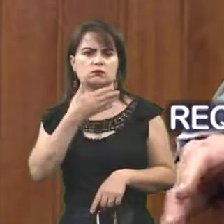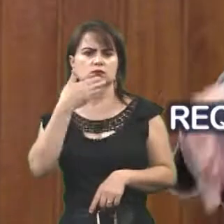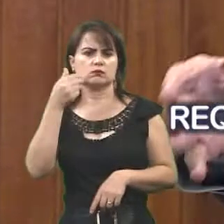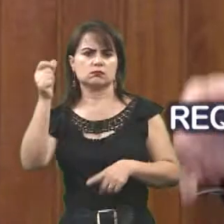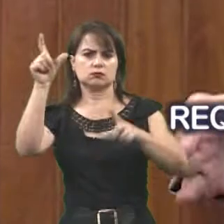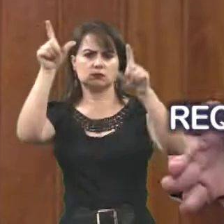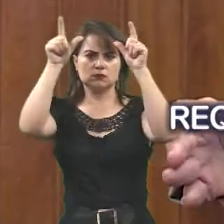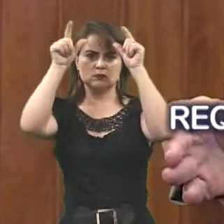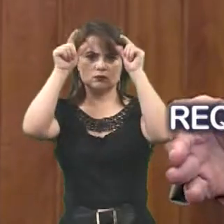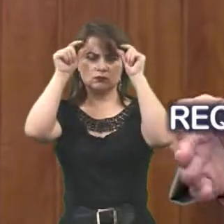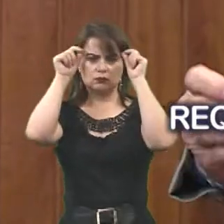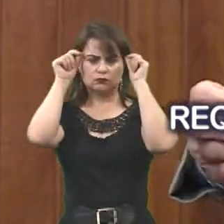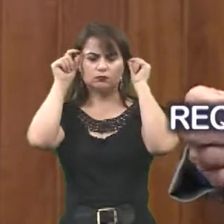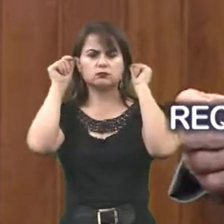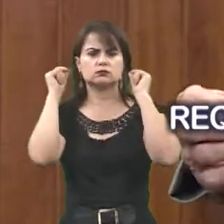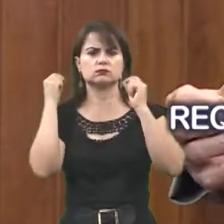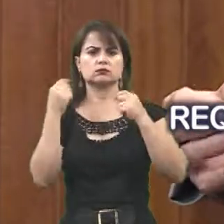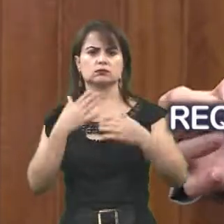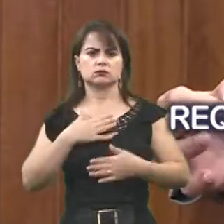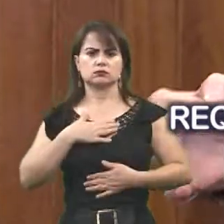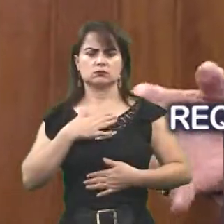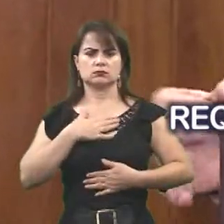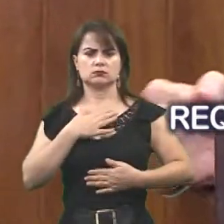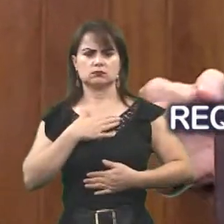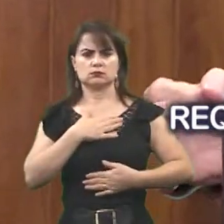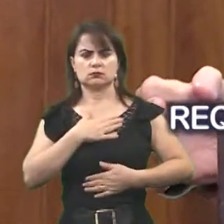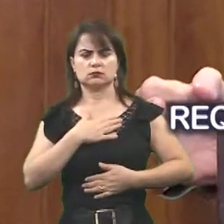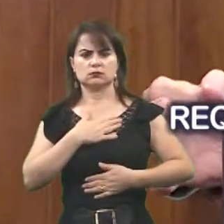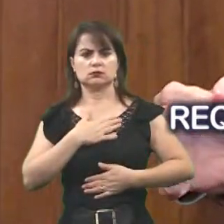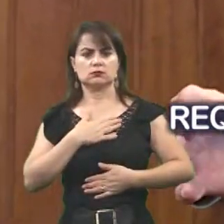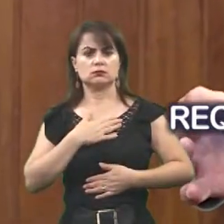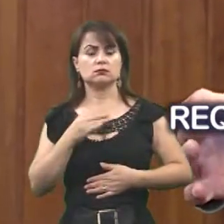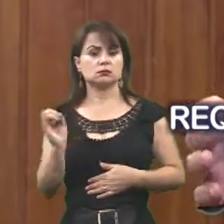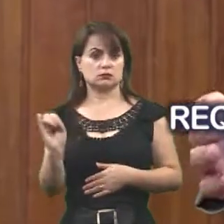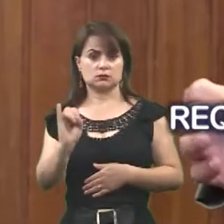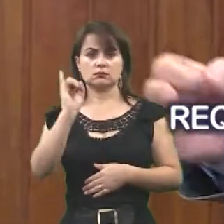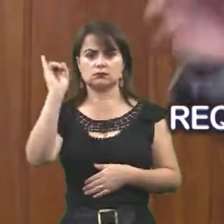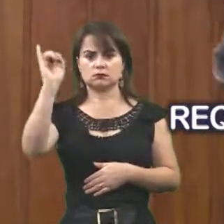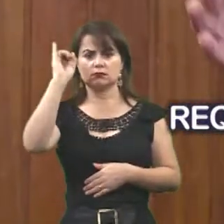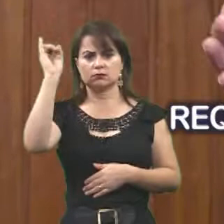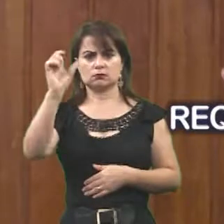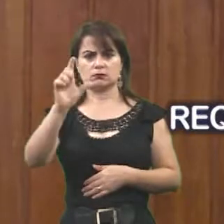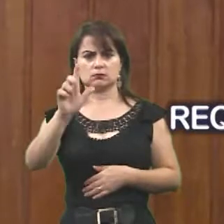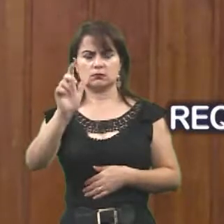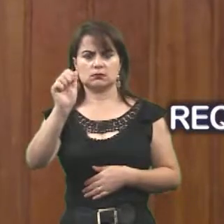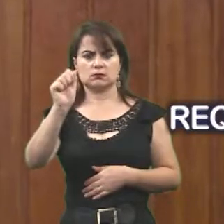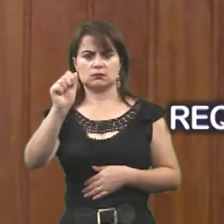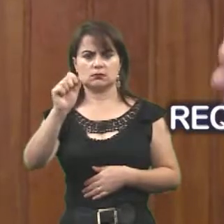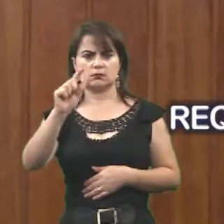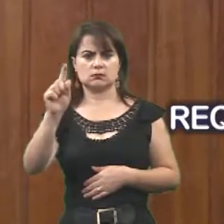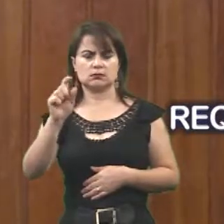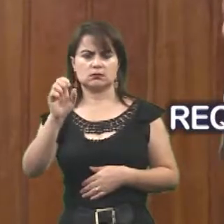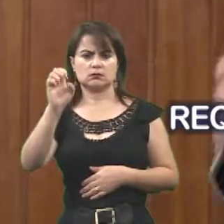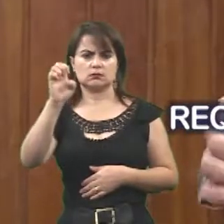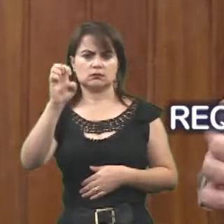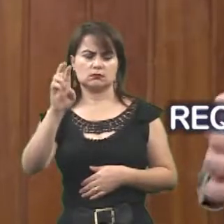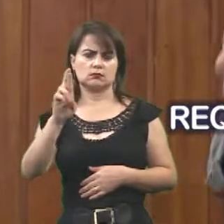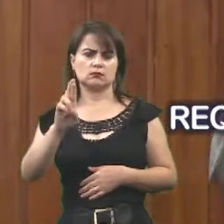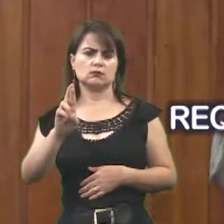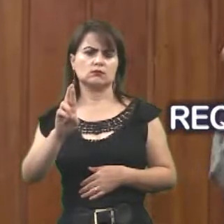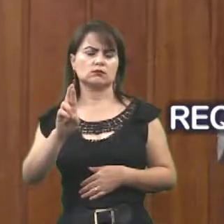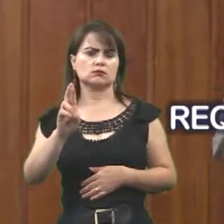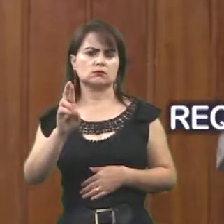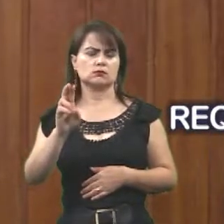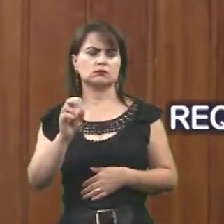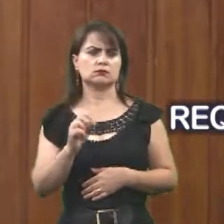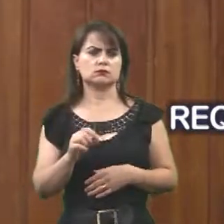alívio para essas pessoas. O lazer é fundamental, ninguém ignora isso. E mais ainda na